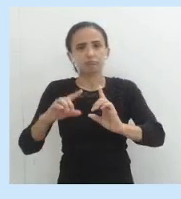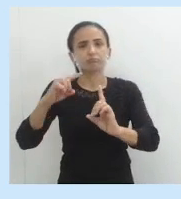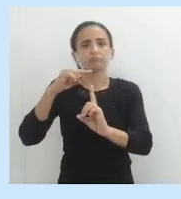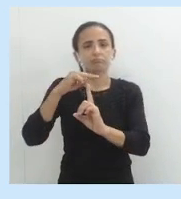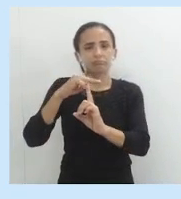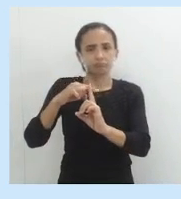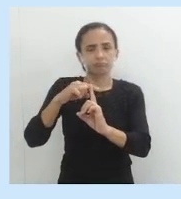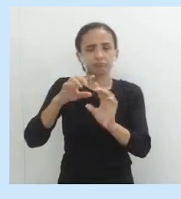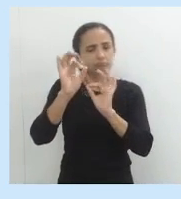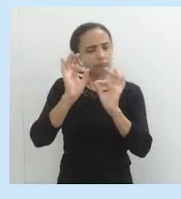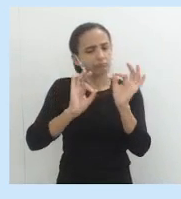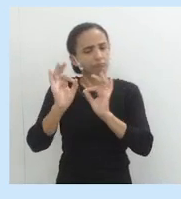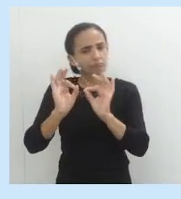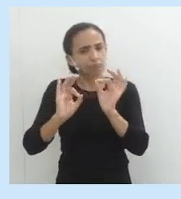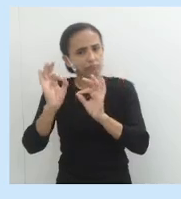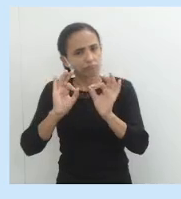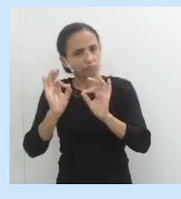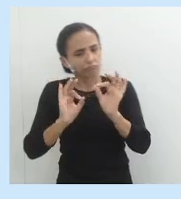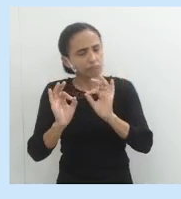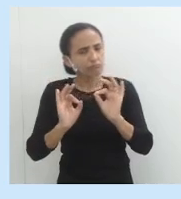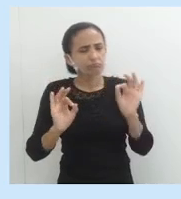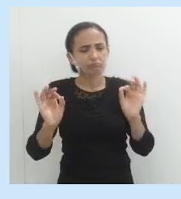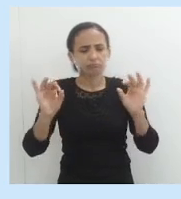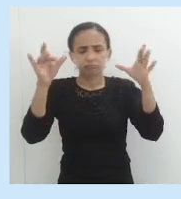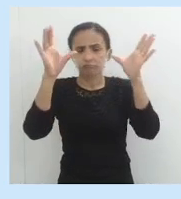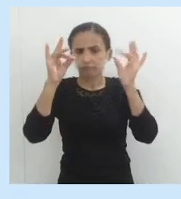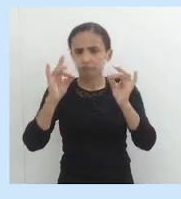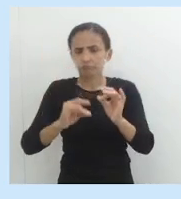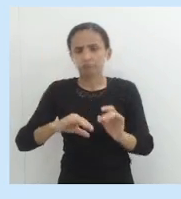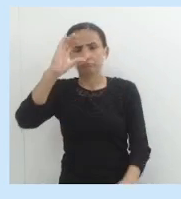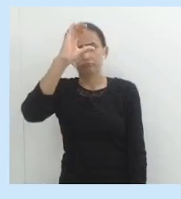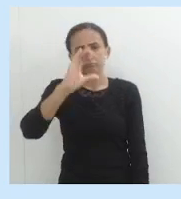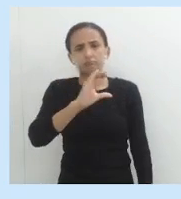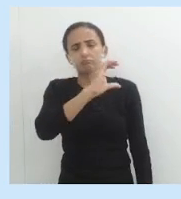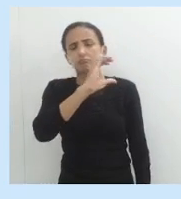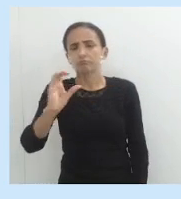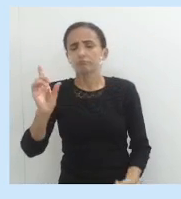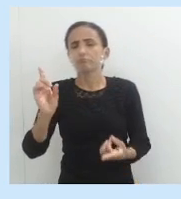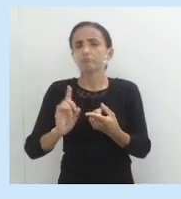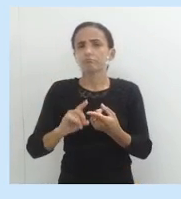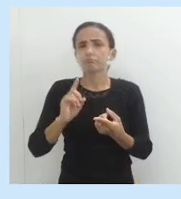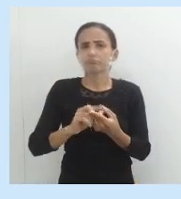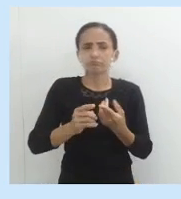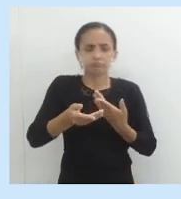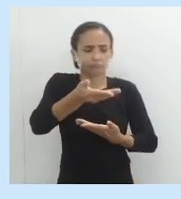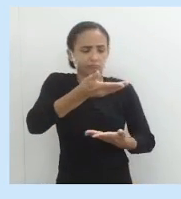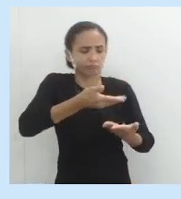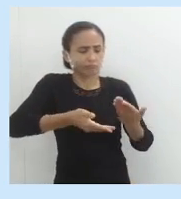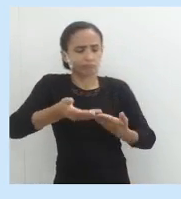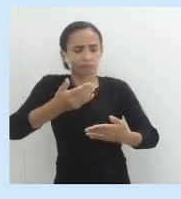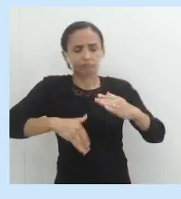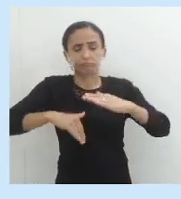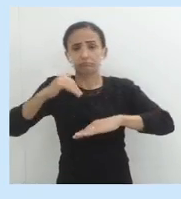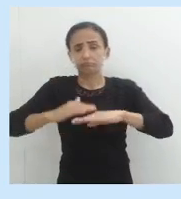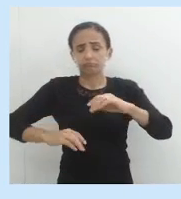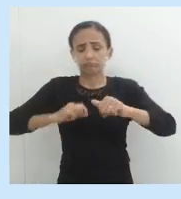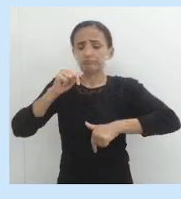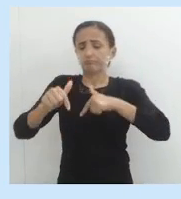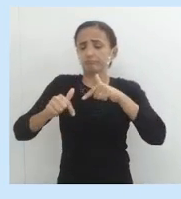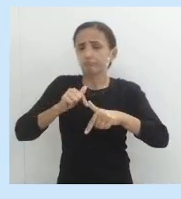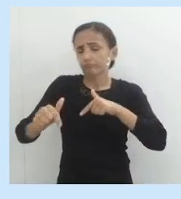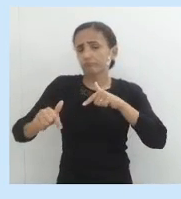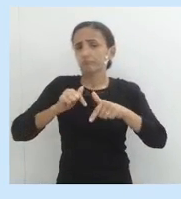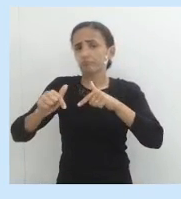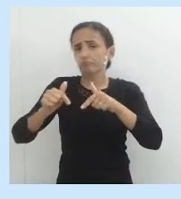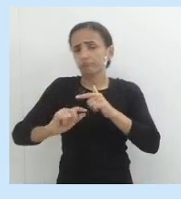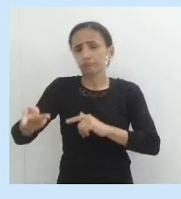então faziam temas católicos, mas também eles podiam ser contratados para fazer retratos, né, da